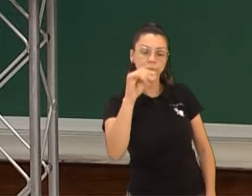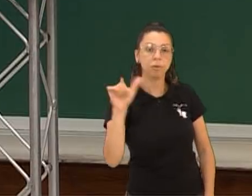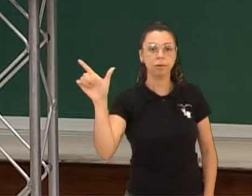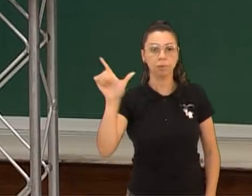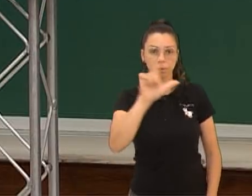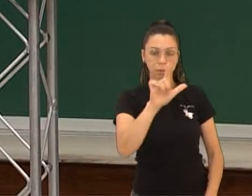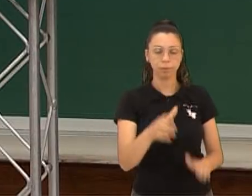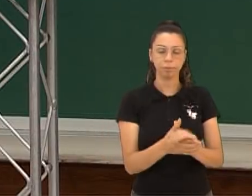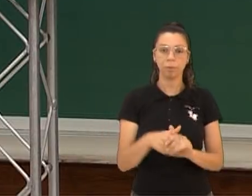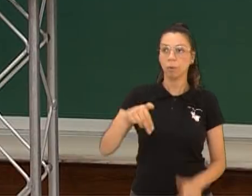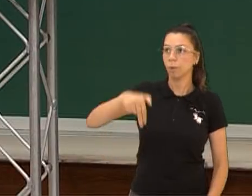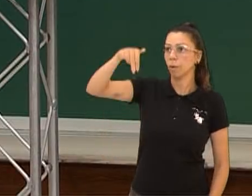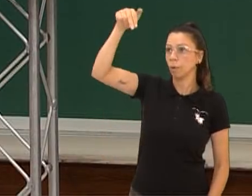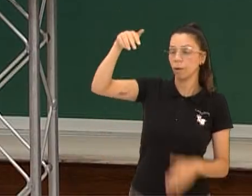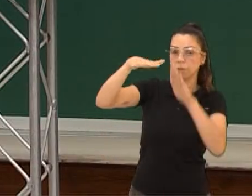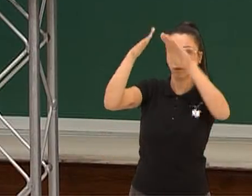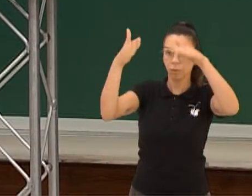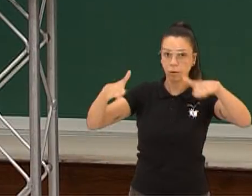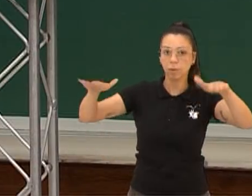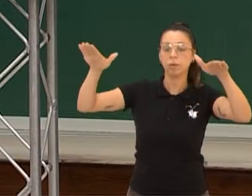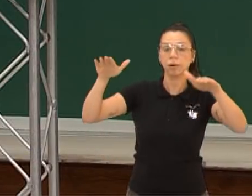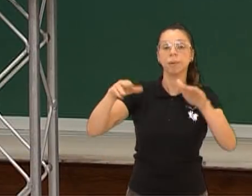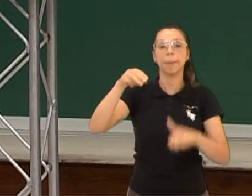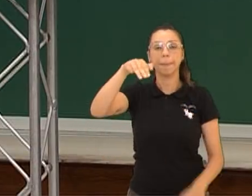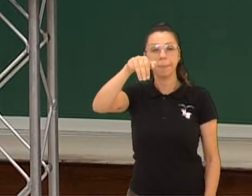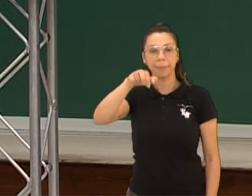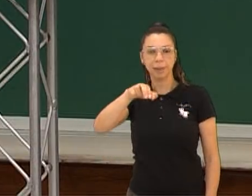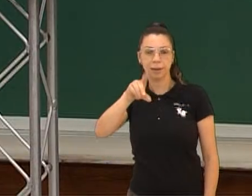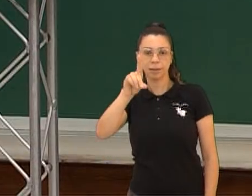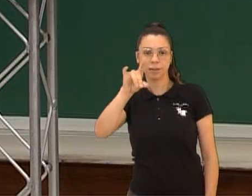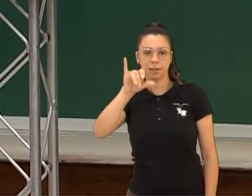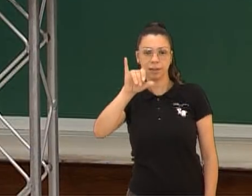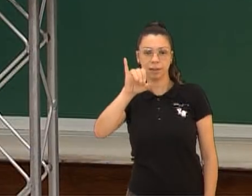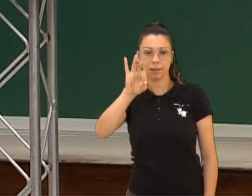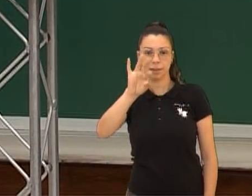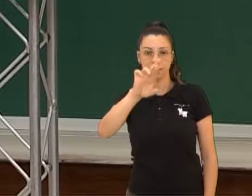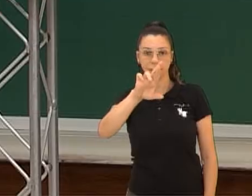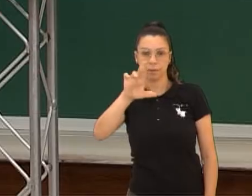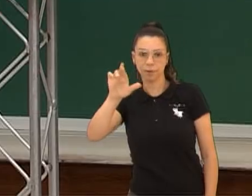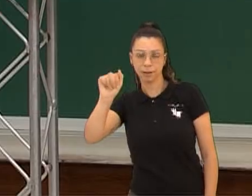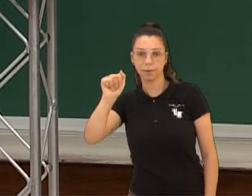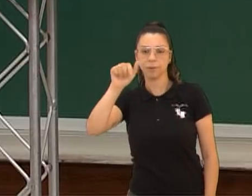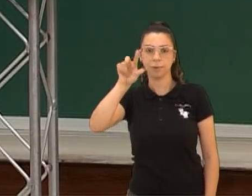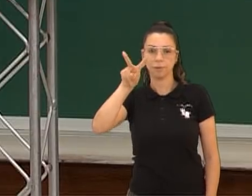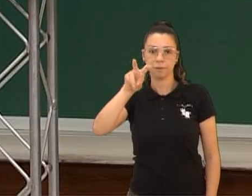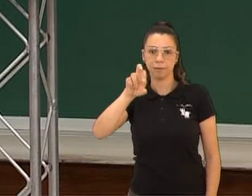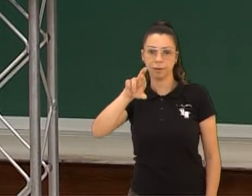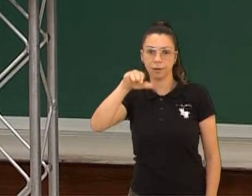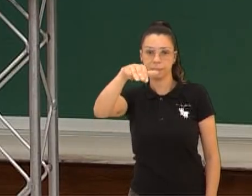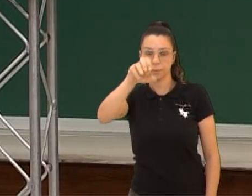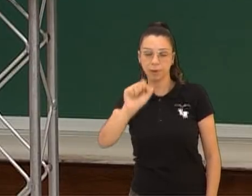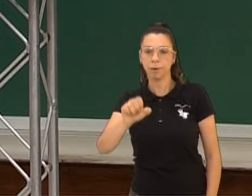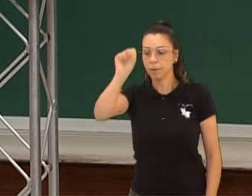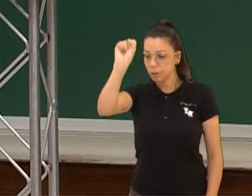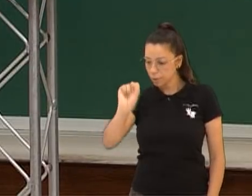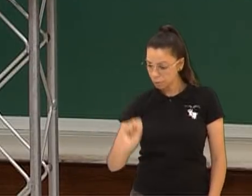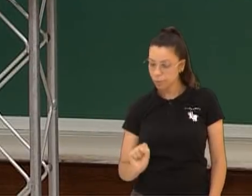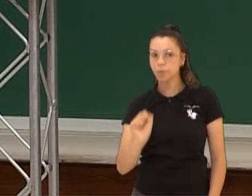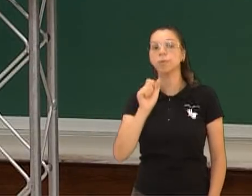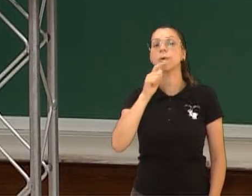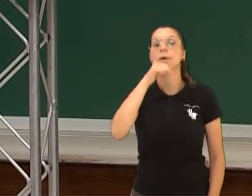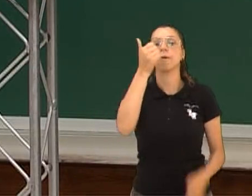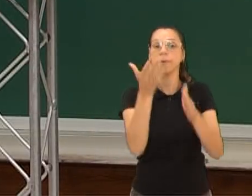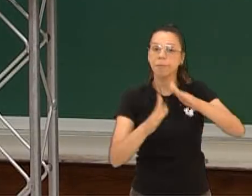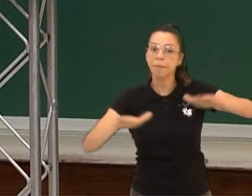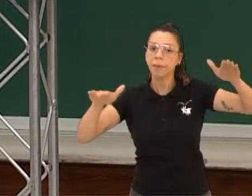ao norte pelos mares Mediterrâneo e Vermelho, lá próximo da Europa e da Ásia, né? E ao sul pelo Mar Antártico, lá na